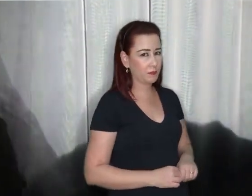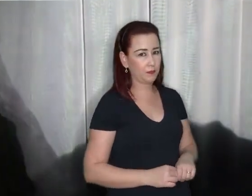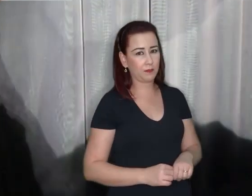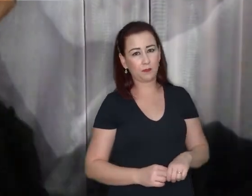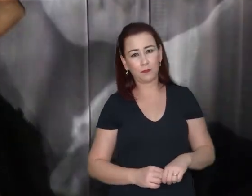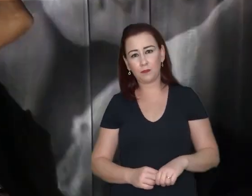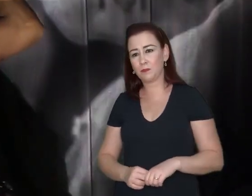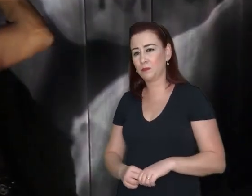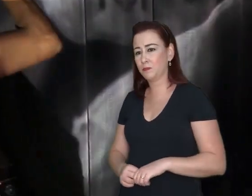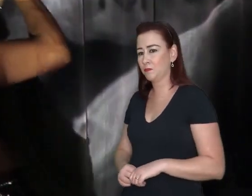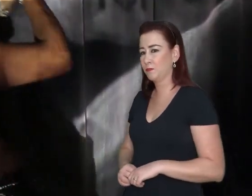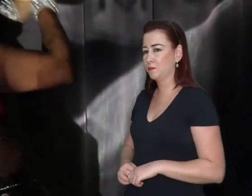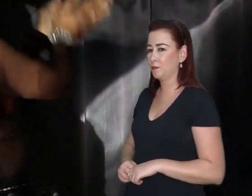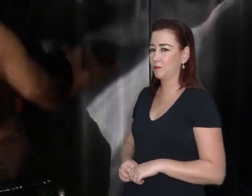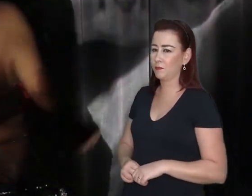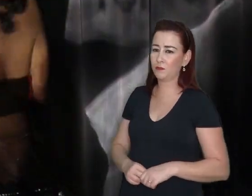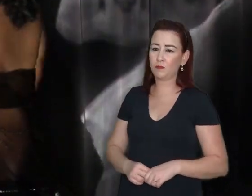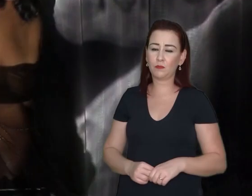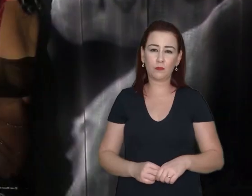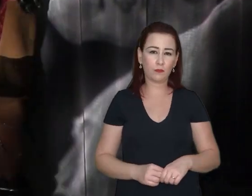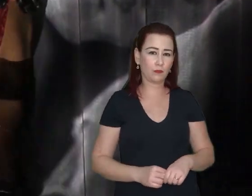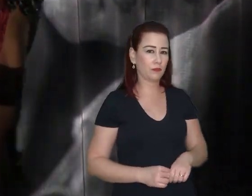yeah.